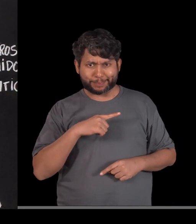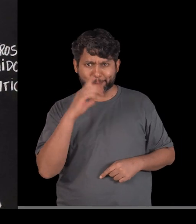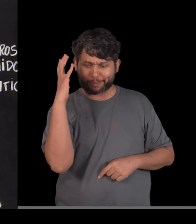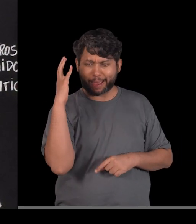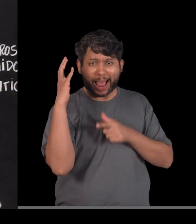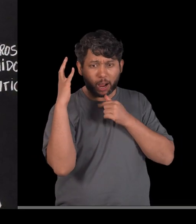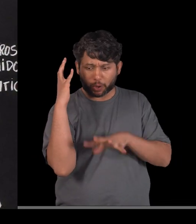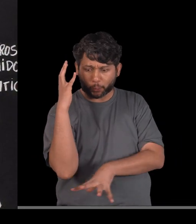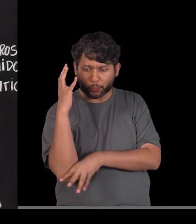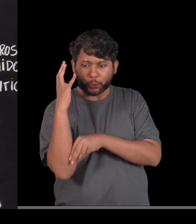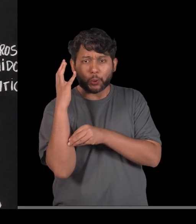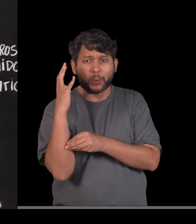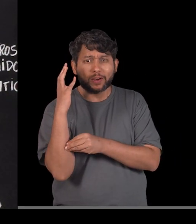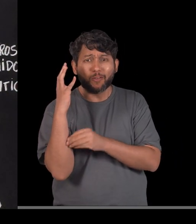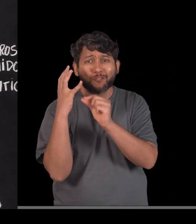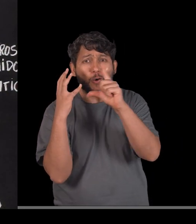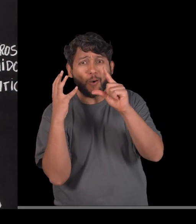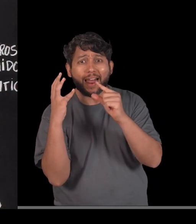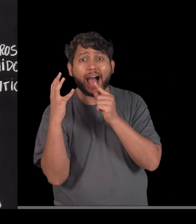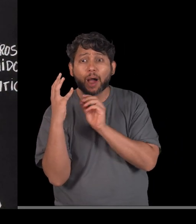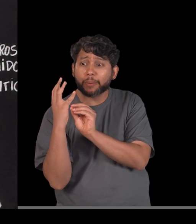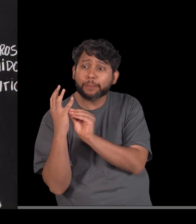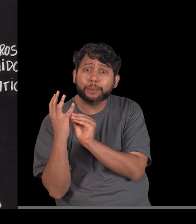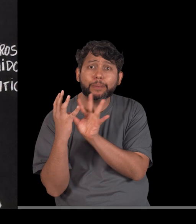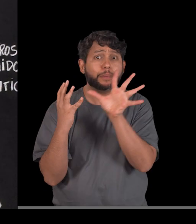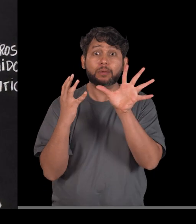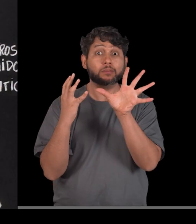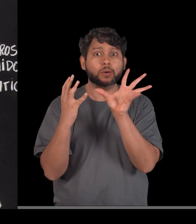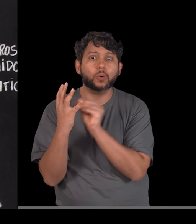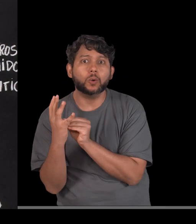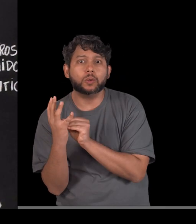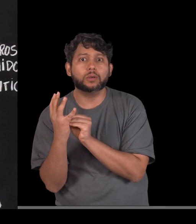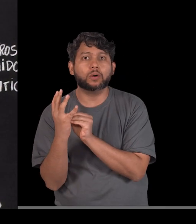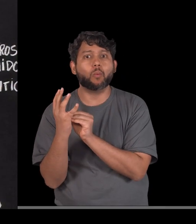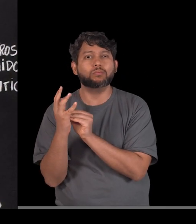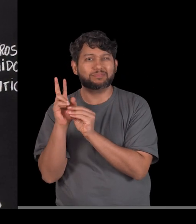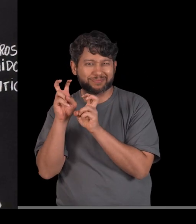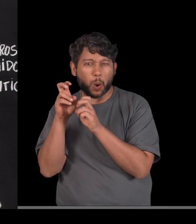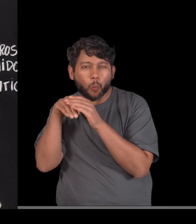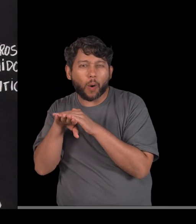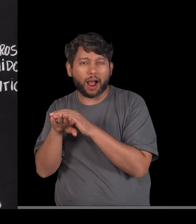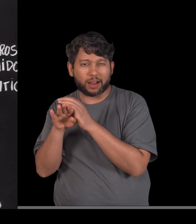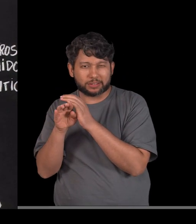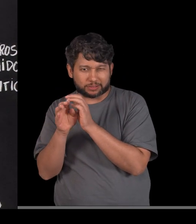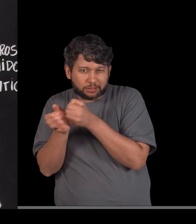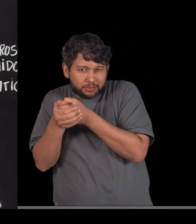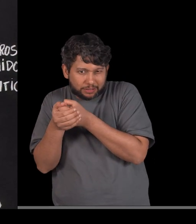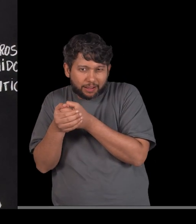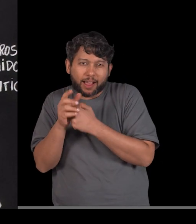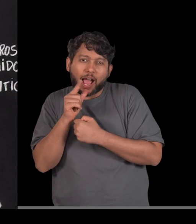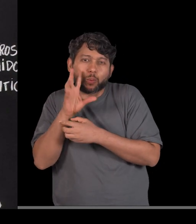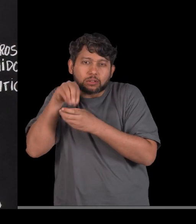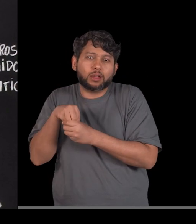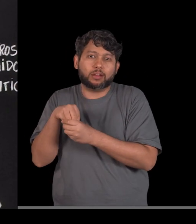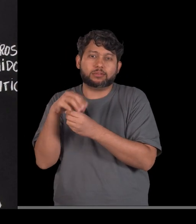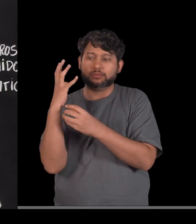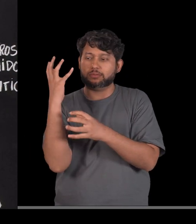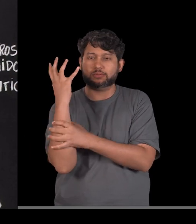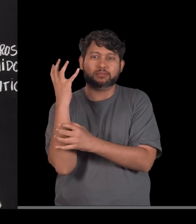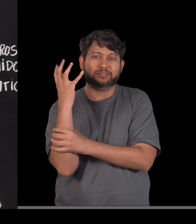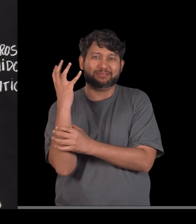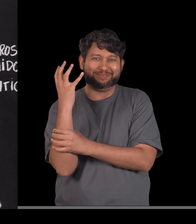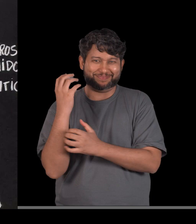água. Como eu estou num lugar muito seco, a pouca água que eu tenho, eu guardo. Uma região com falta de